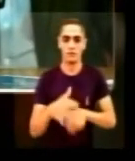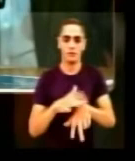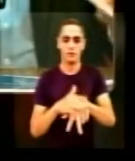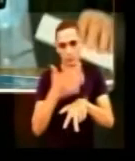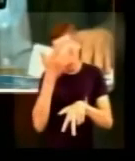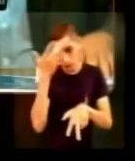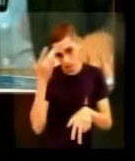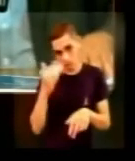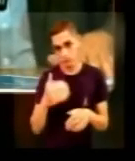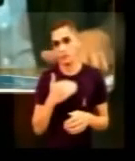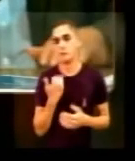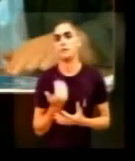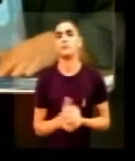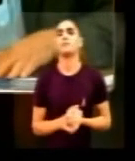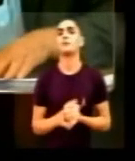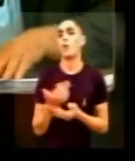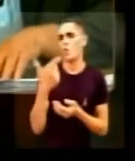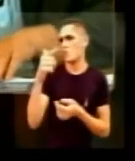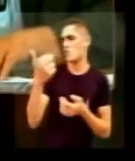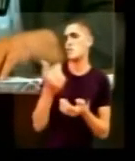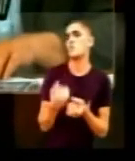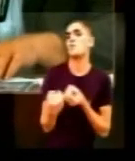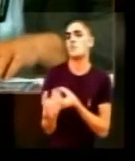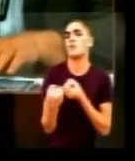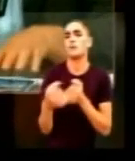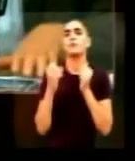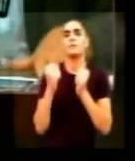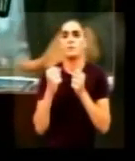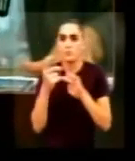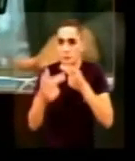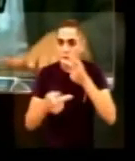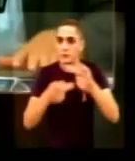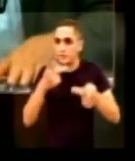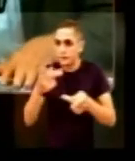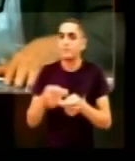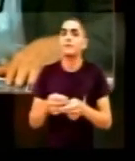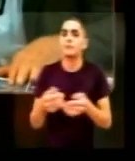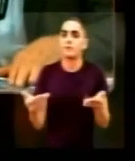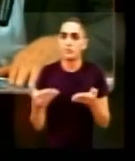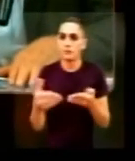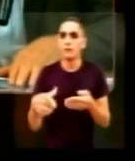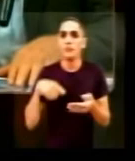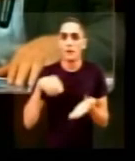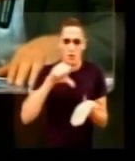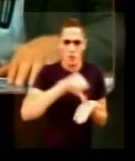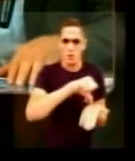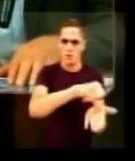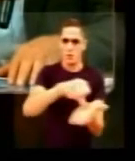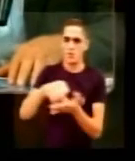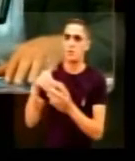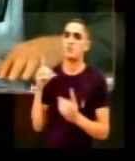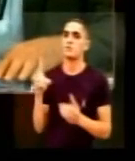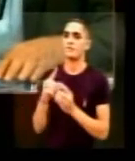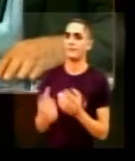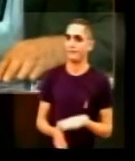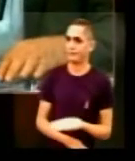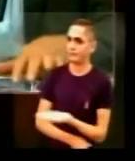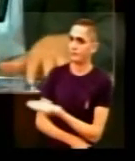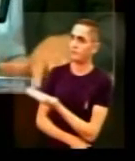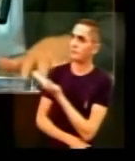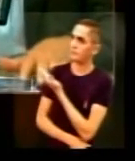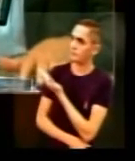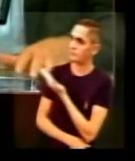falar, que em virtude dos casos que estão sendo atendidos em determinadas unidades, nós